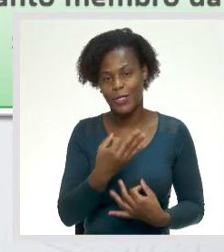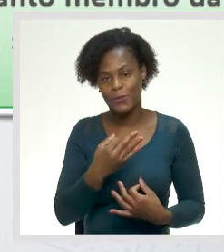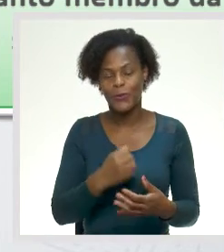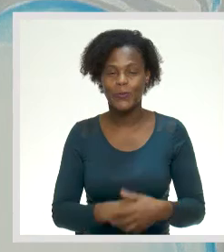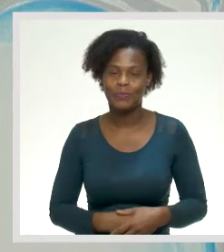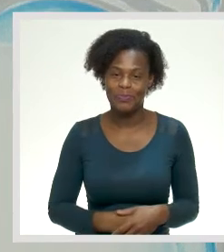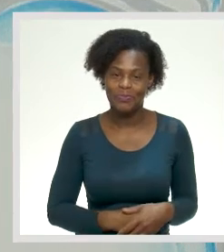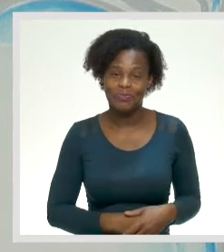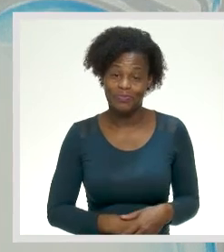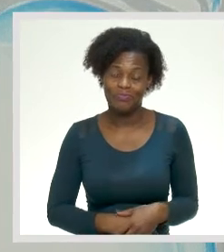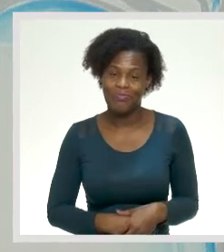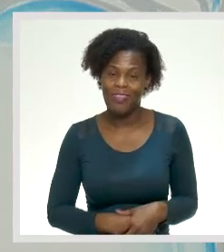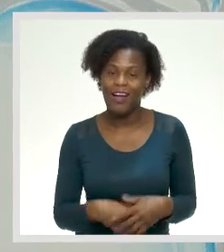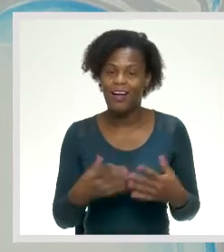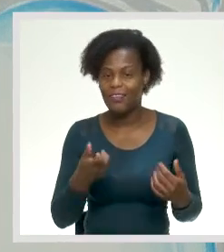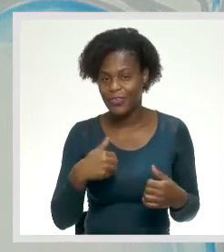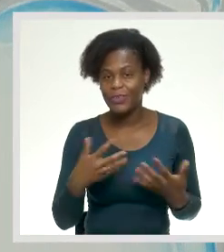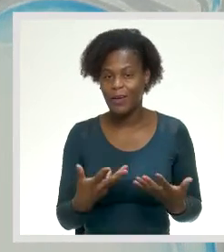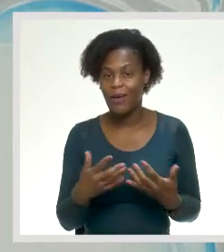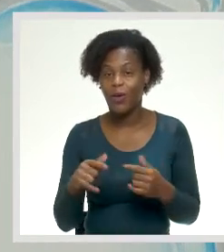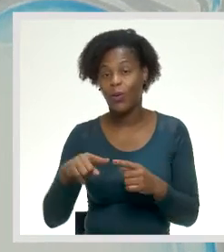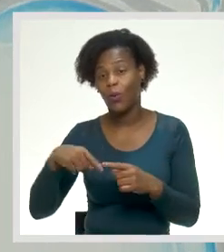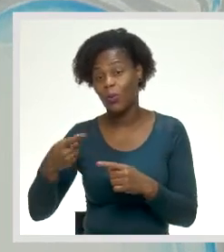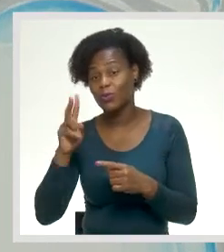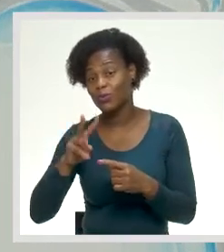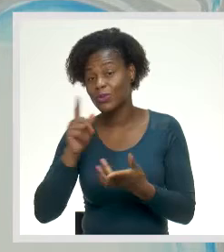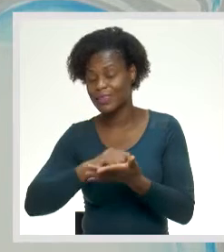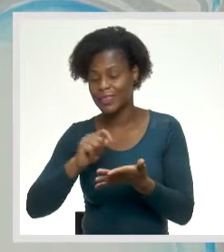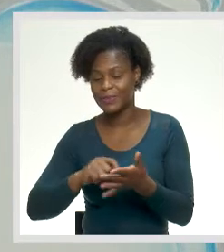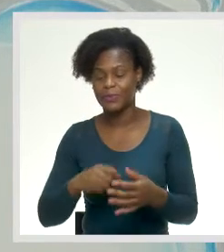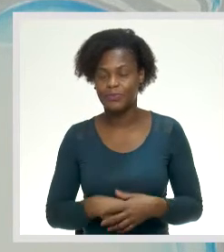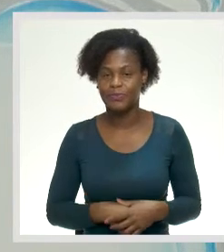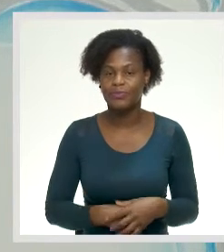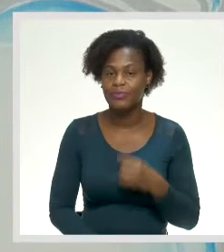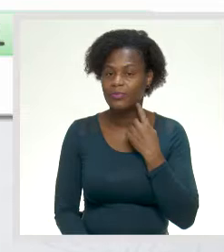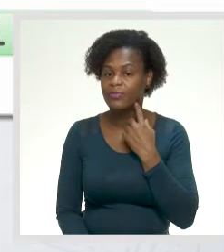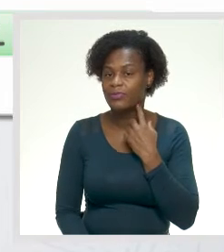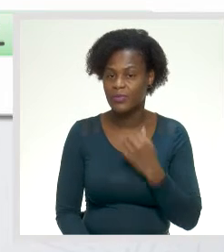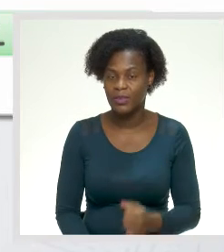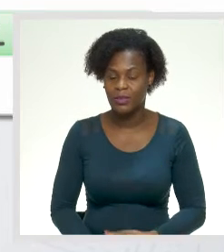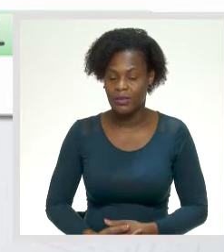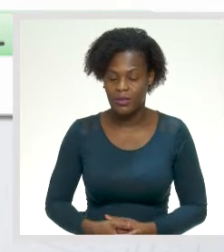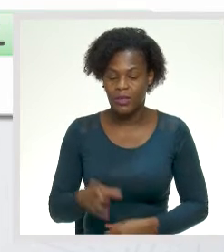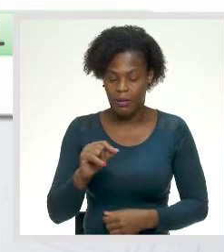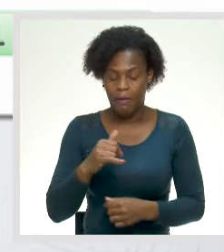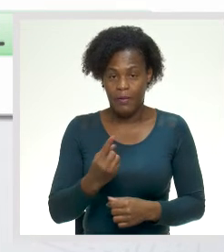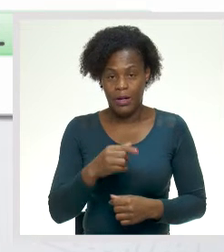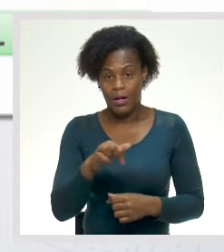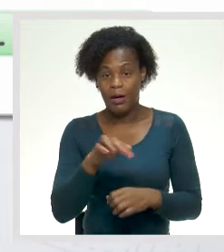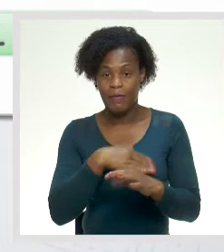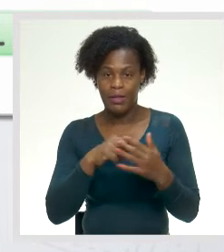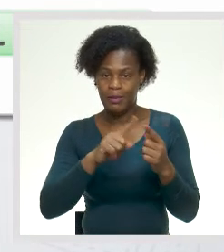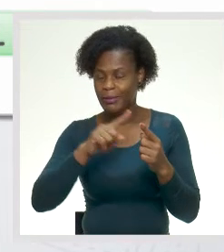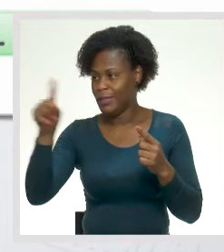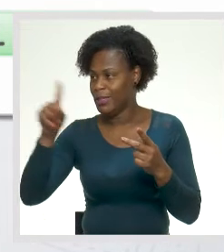civismo. Vamos então passar para o segundo exercício. Também é para fazer correspondência